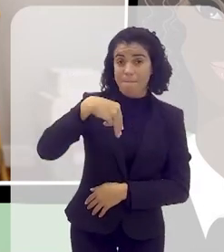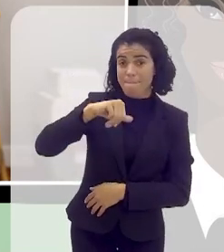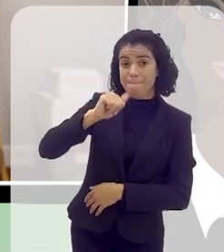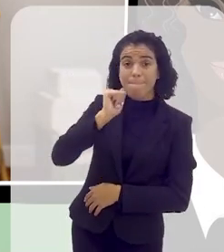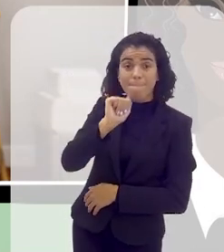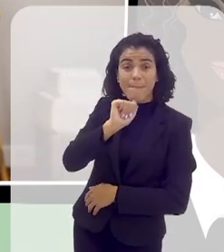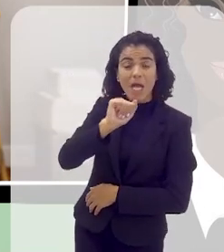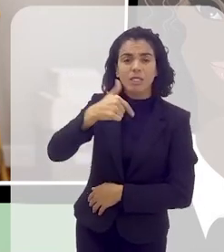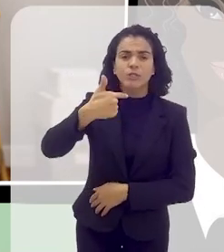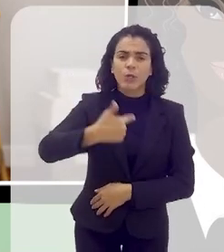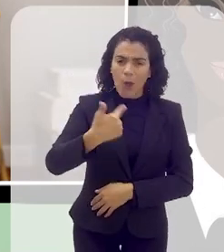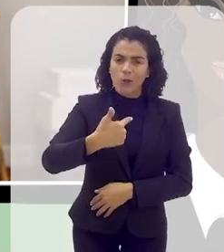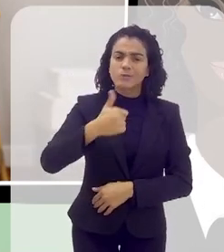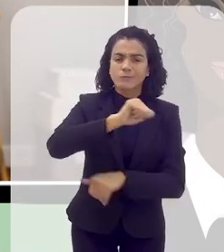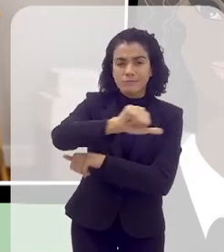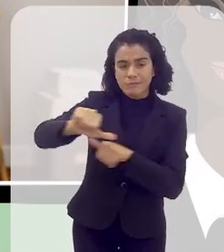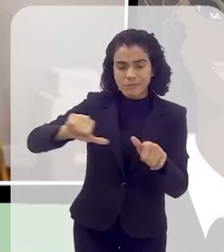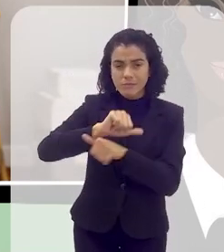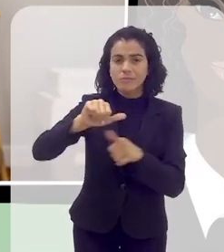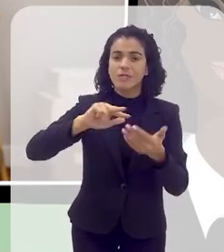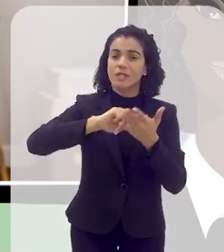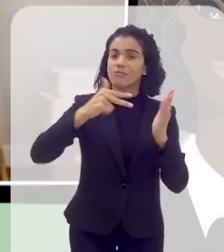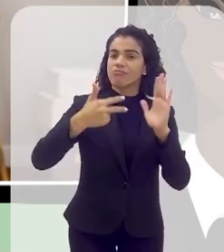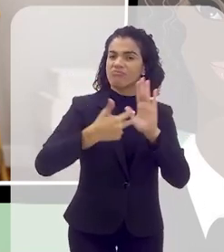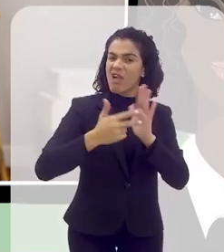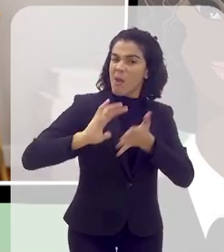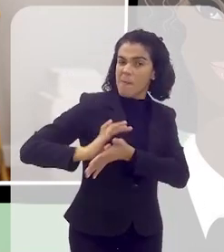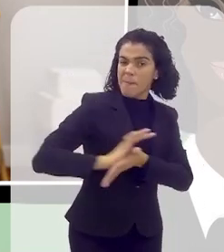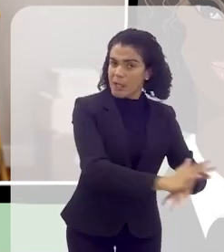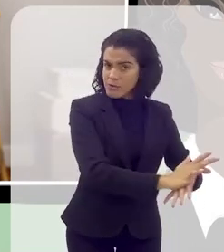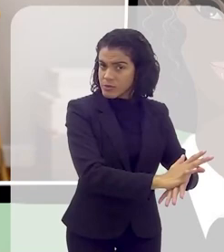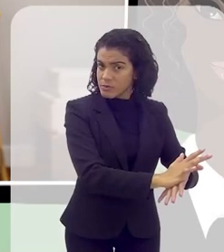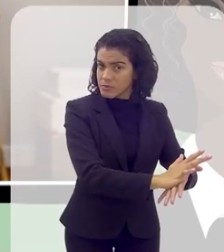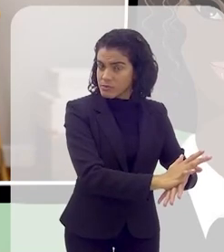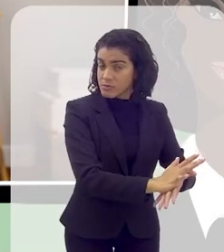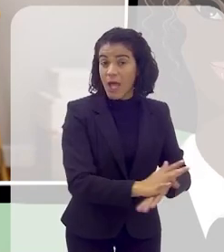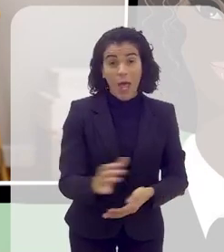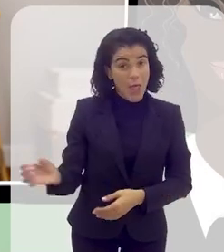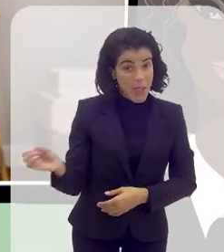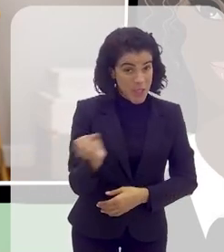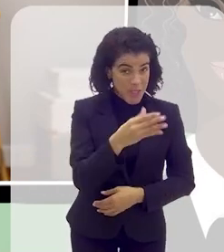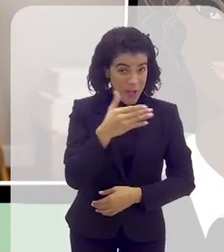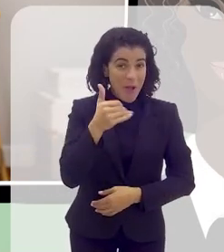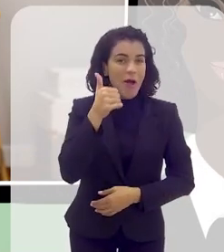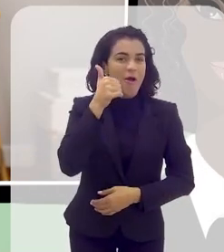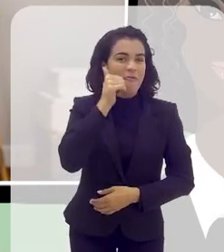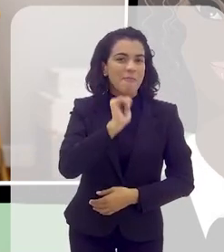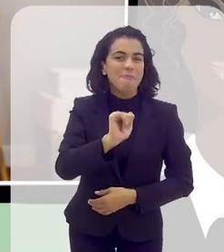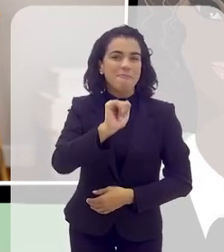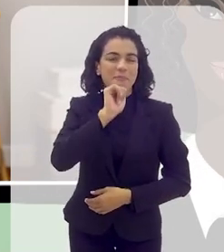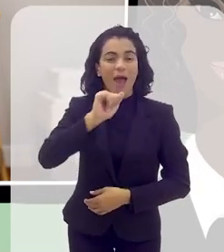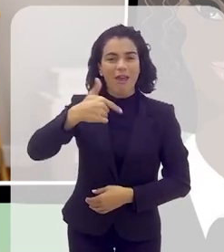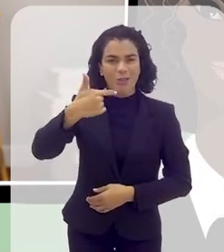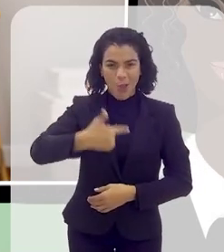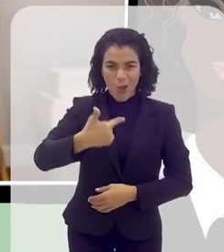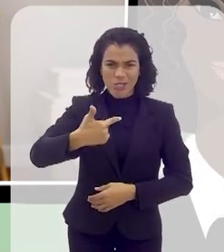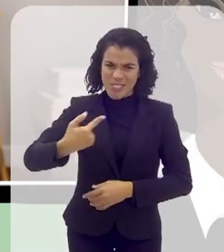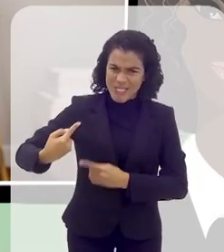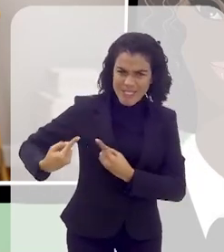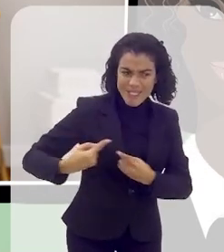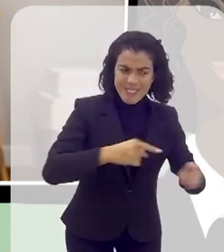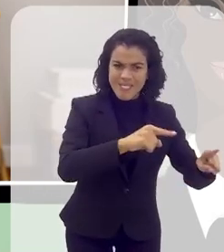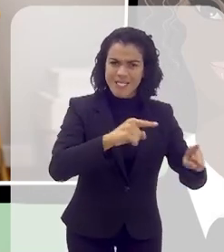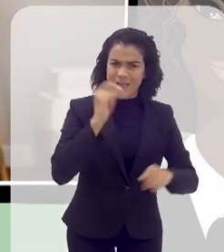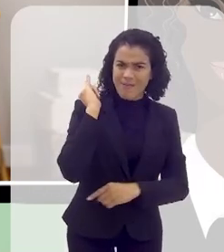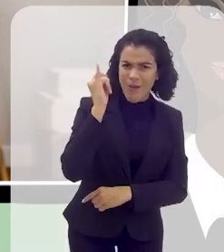uma vitória com a alteração da definição preconceituosa. A nova madrasta, que desafia os contos